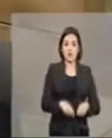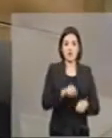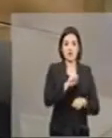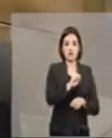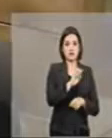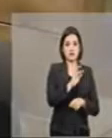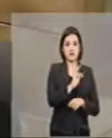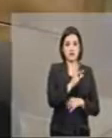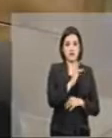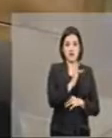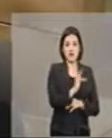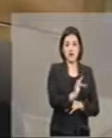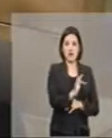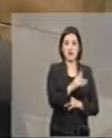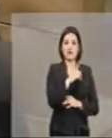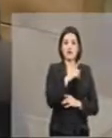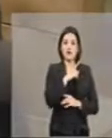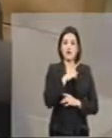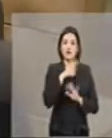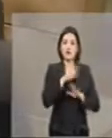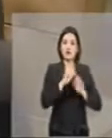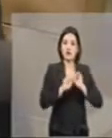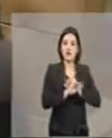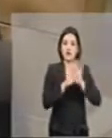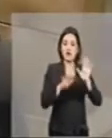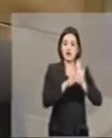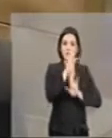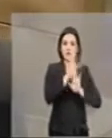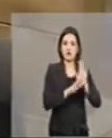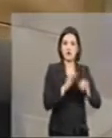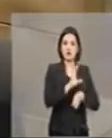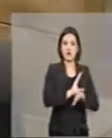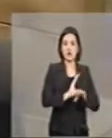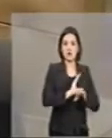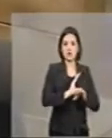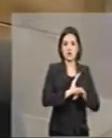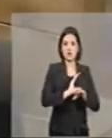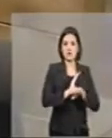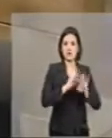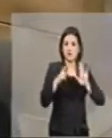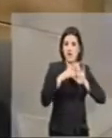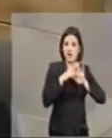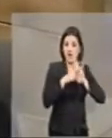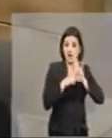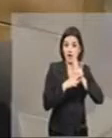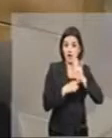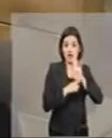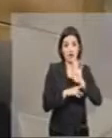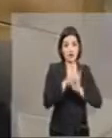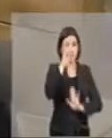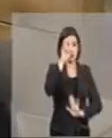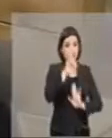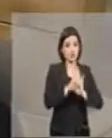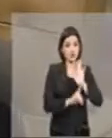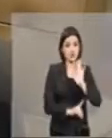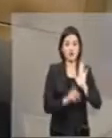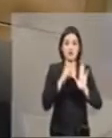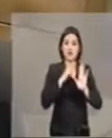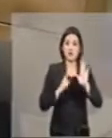Corte, ela está estampada no texto constitucional por normas de direito estrito que comportam, enquanto